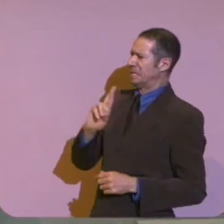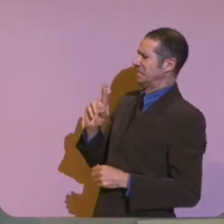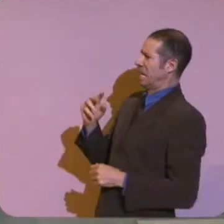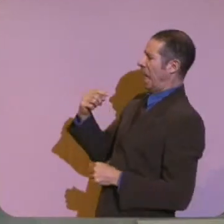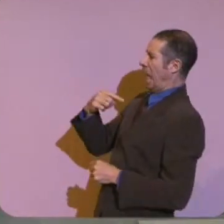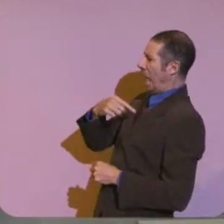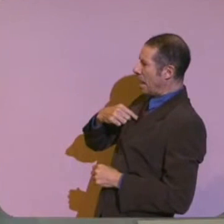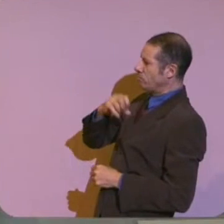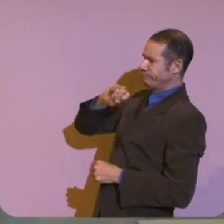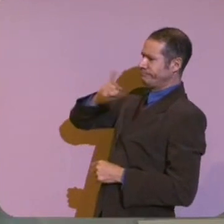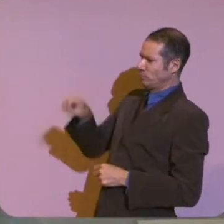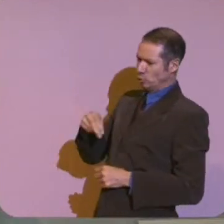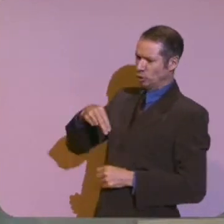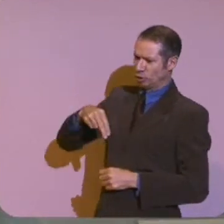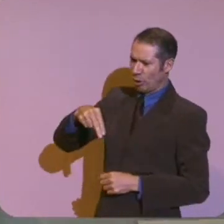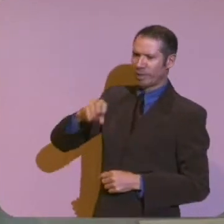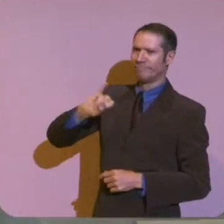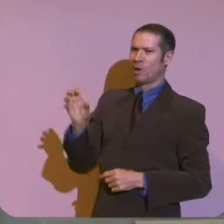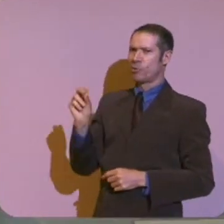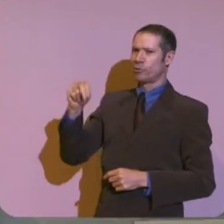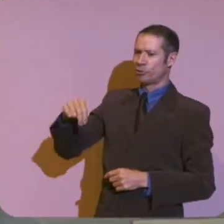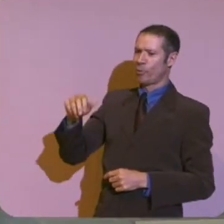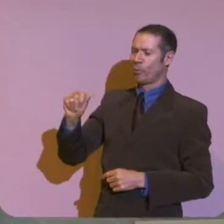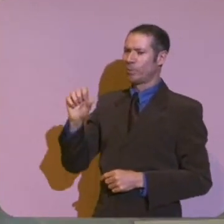eu sou Jonas,